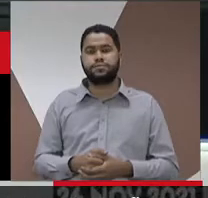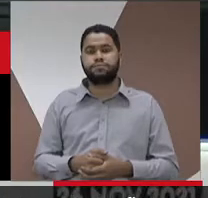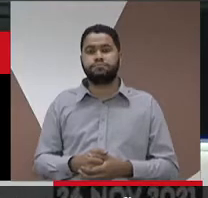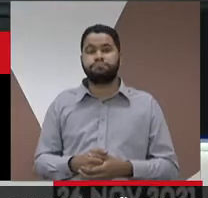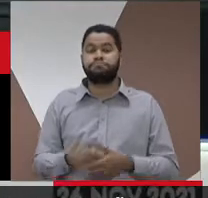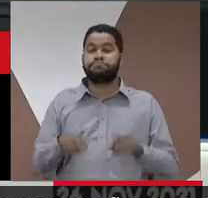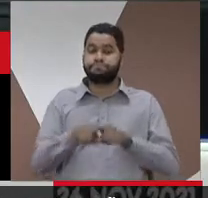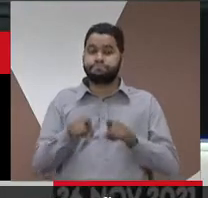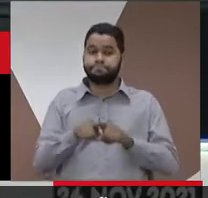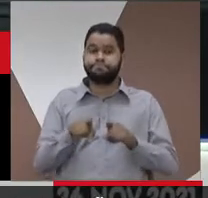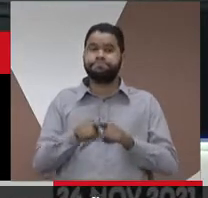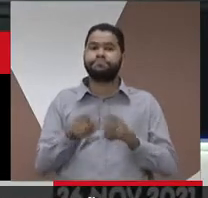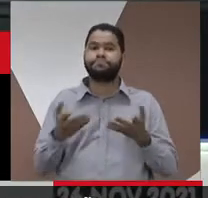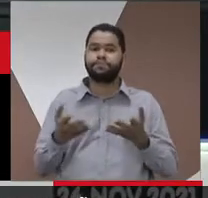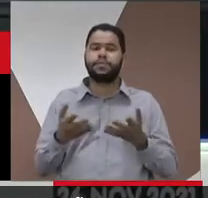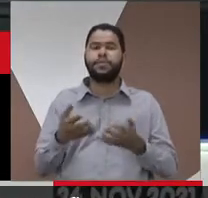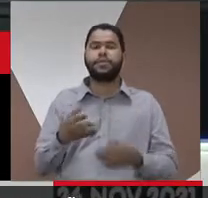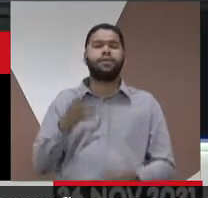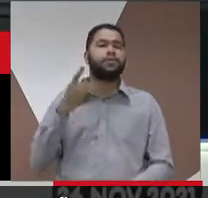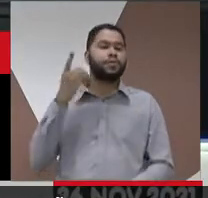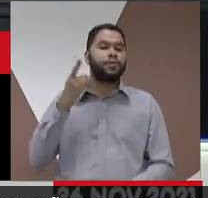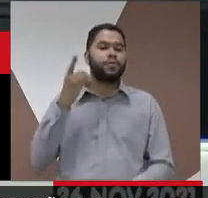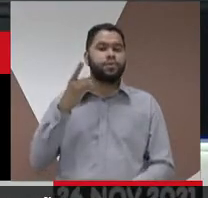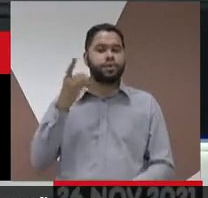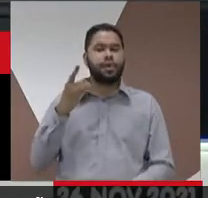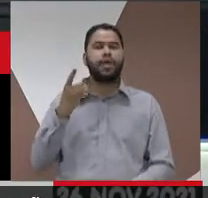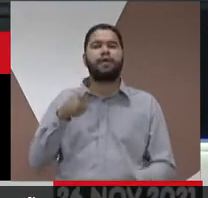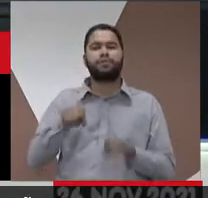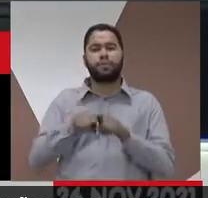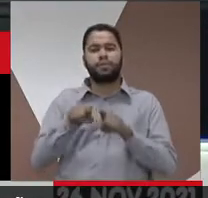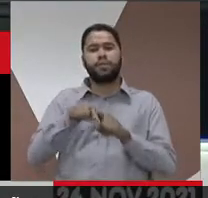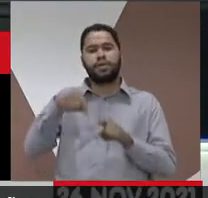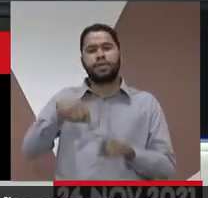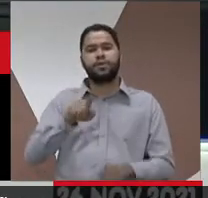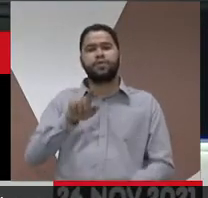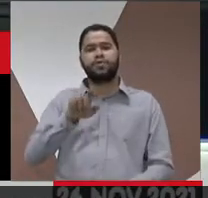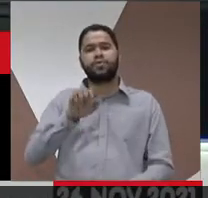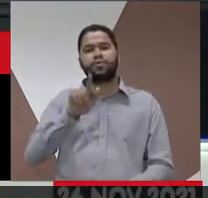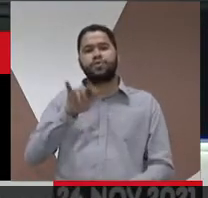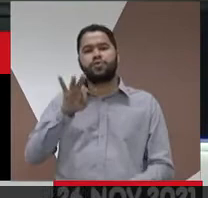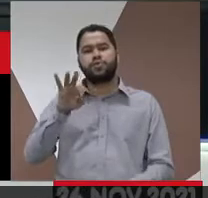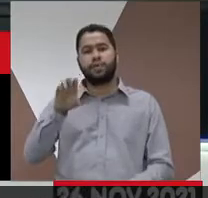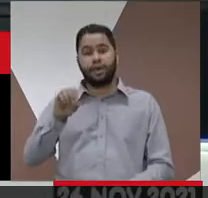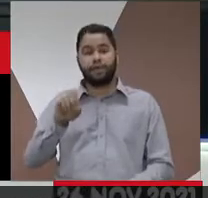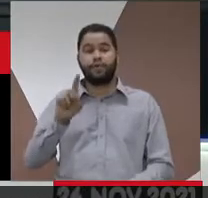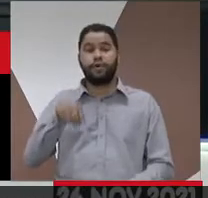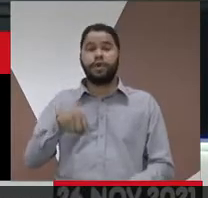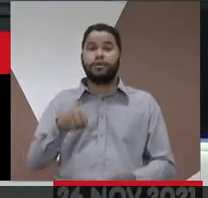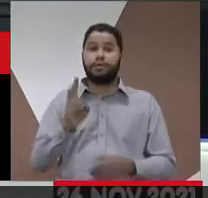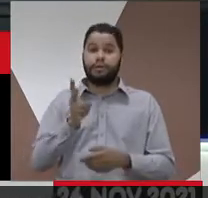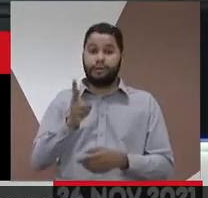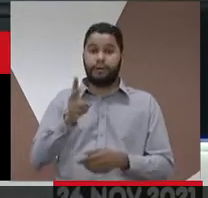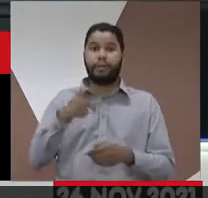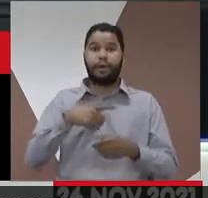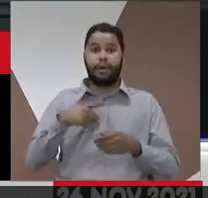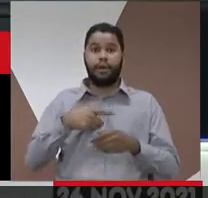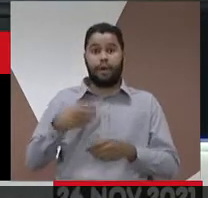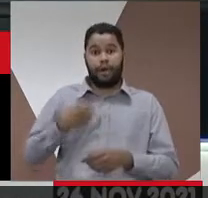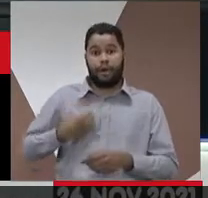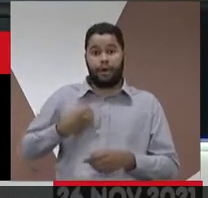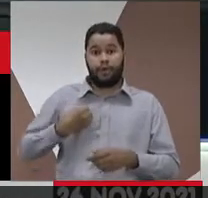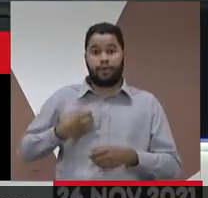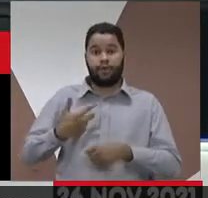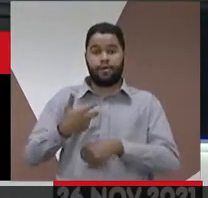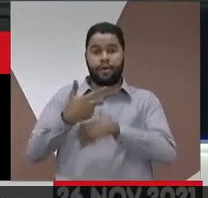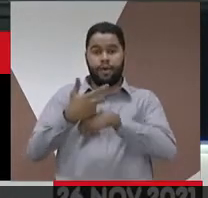Saudar também o deputado Sávio Souza Cruz, que também nos honra aqui com a presença. Comunico que essa reunião está sendo transmitida ao vivo pela